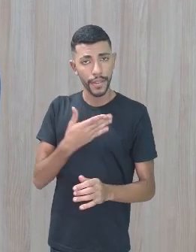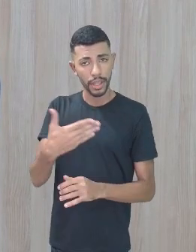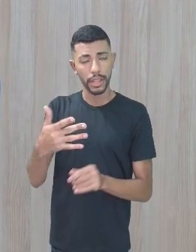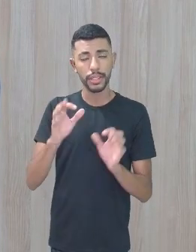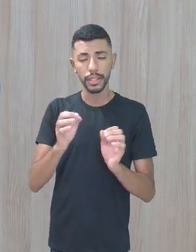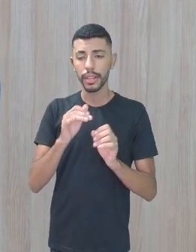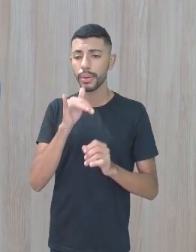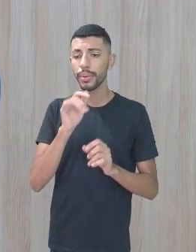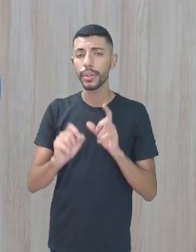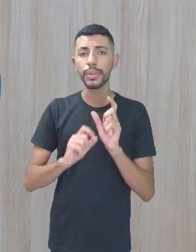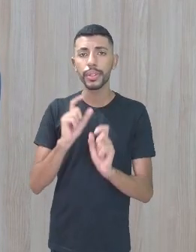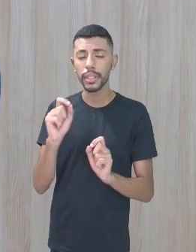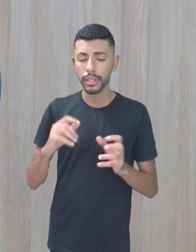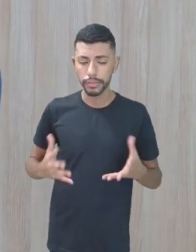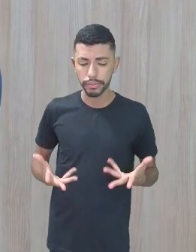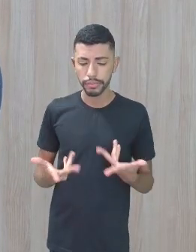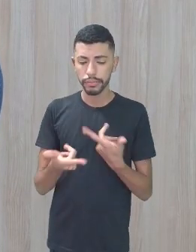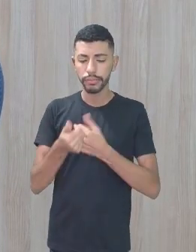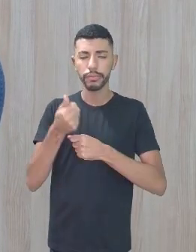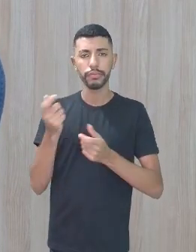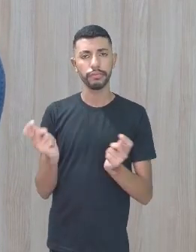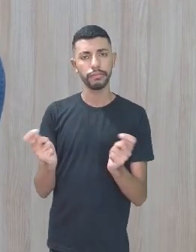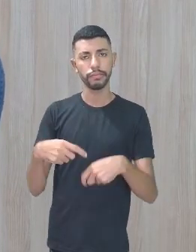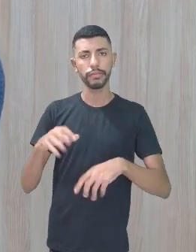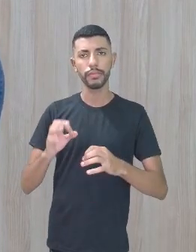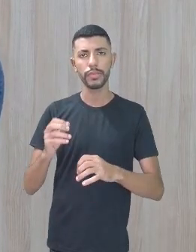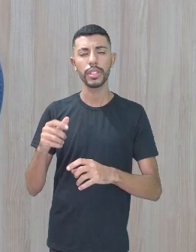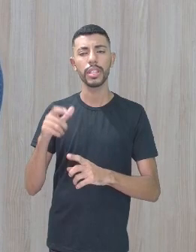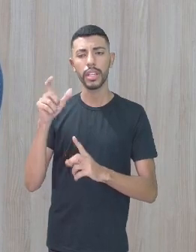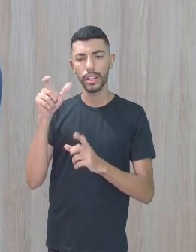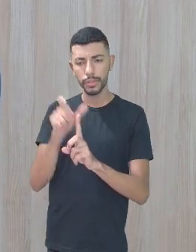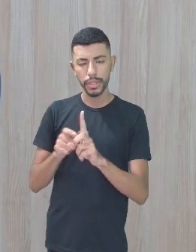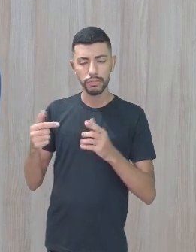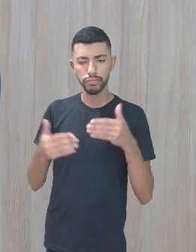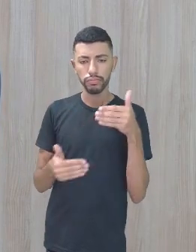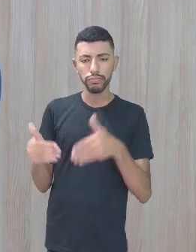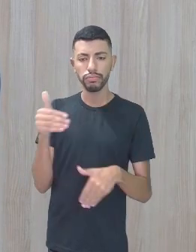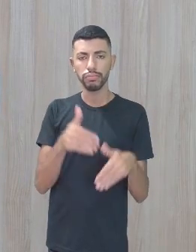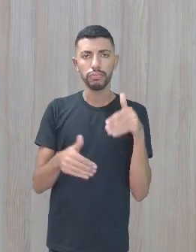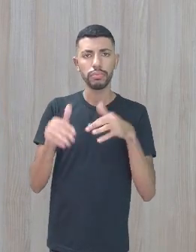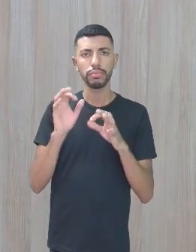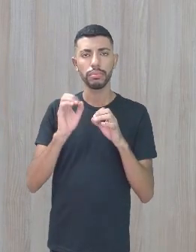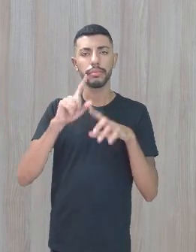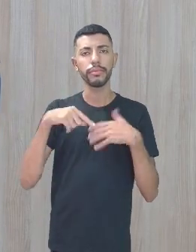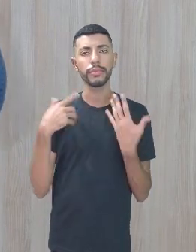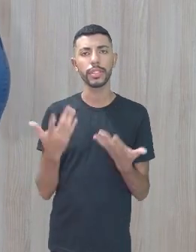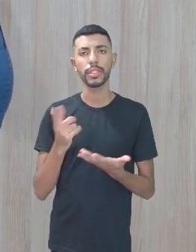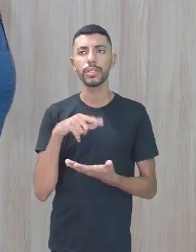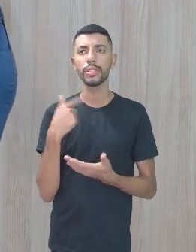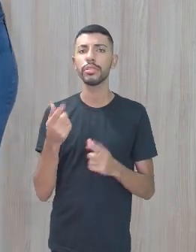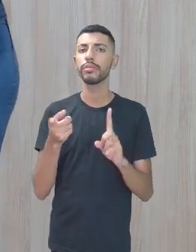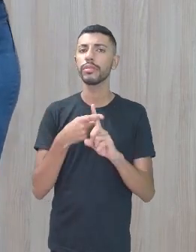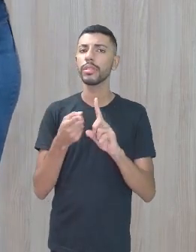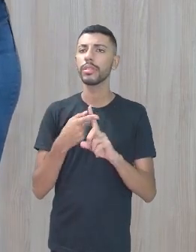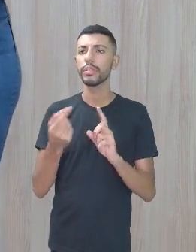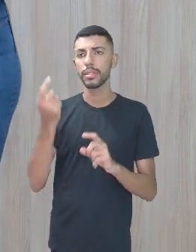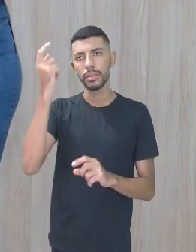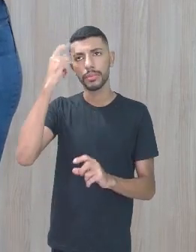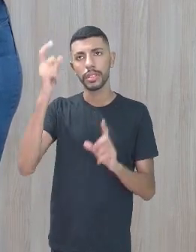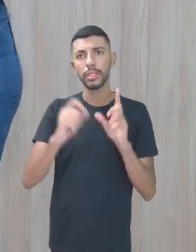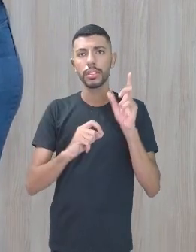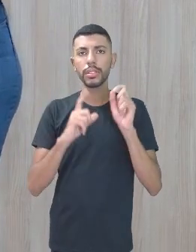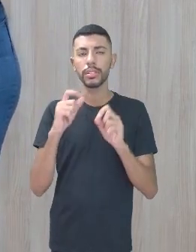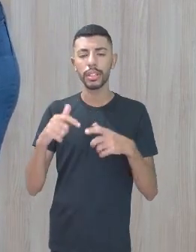que fazem com que essas pessoas fiquem funcionais, elas participam. E aí a gente também está pensando que nessa configuração